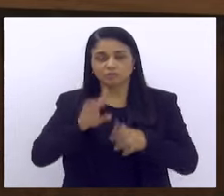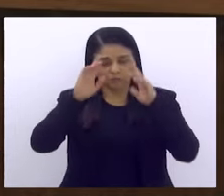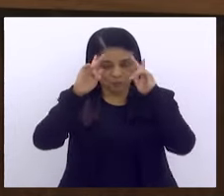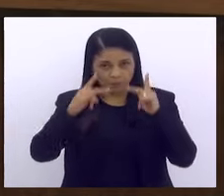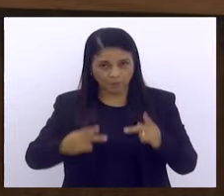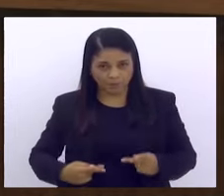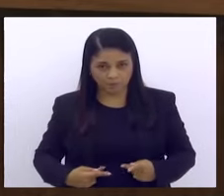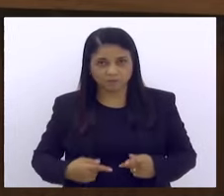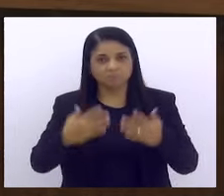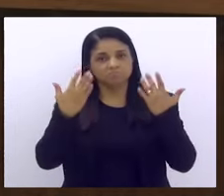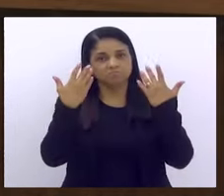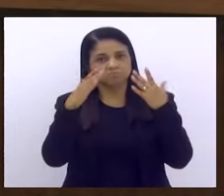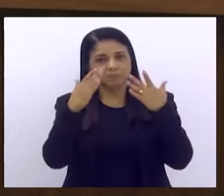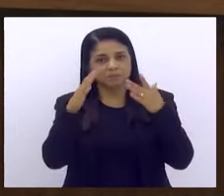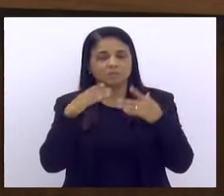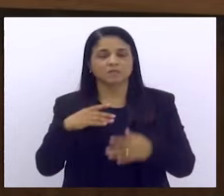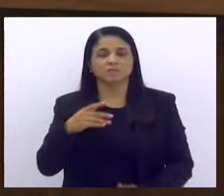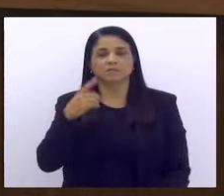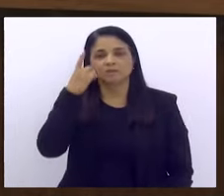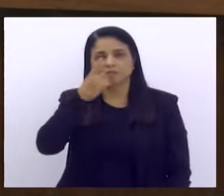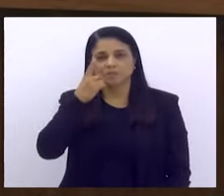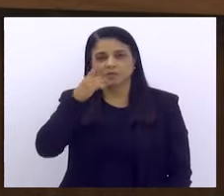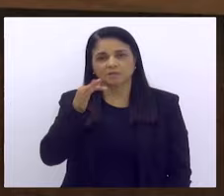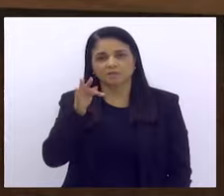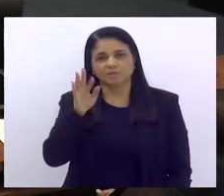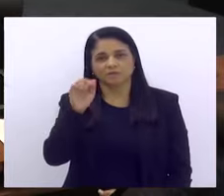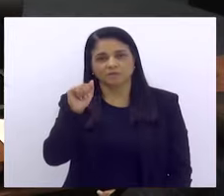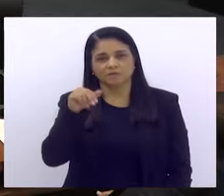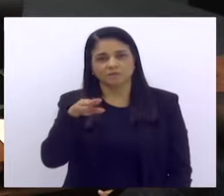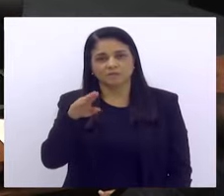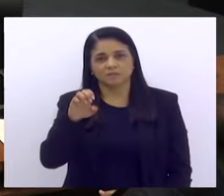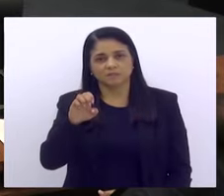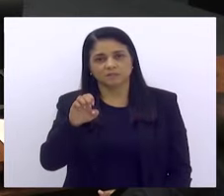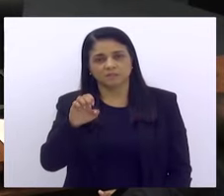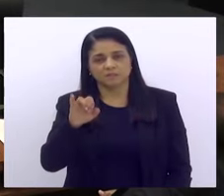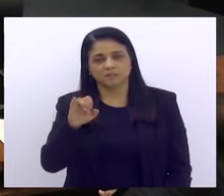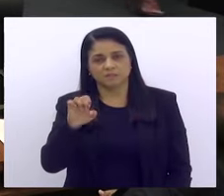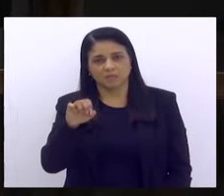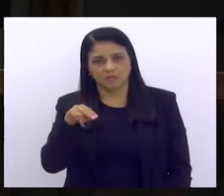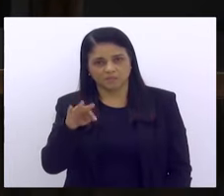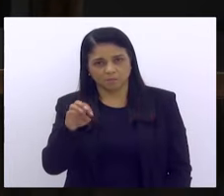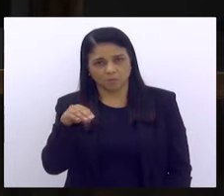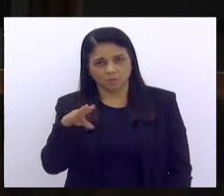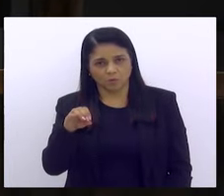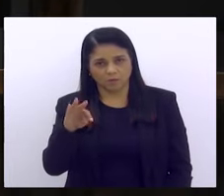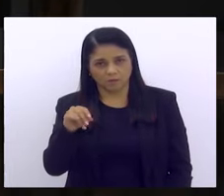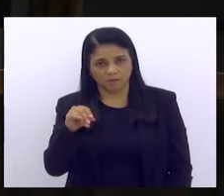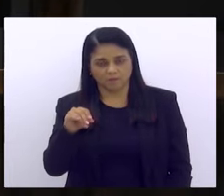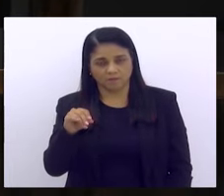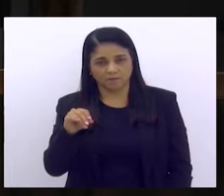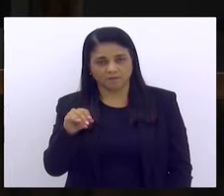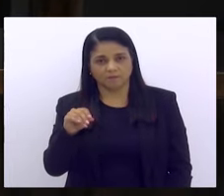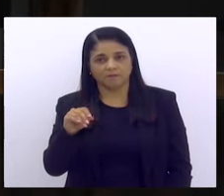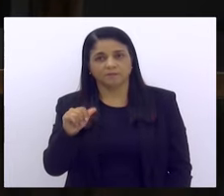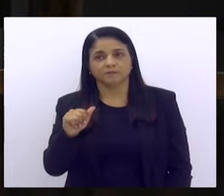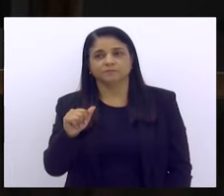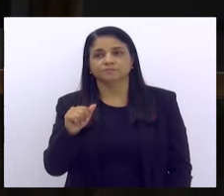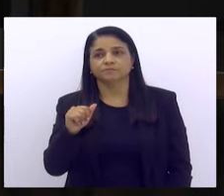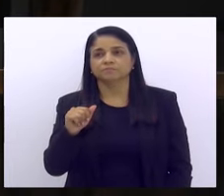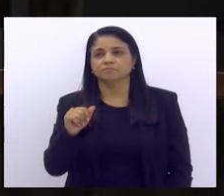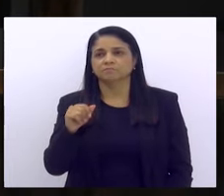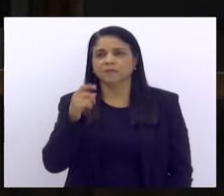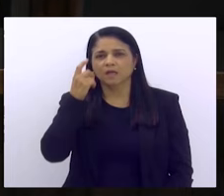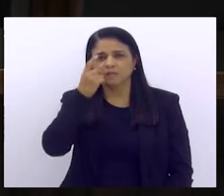Portanto, parabéns à deputada Franciane Mota. Obrigada, presidente. Não havendo mais... A deputada Franciane Mota, autora,